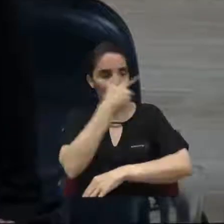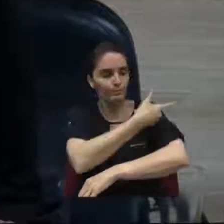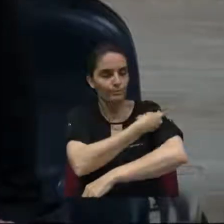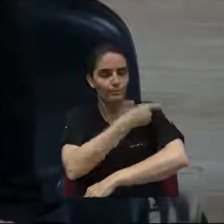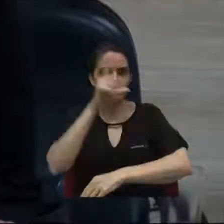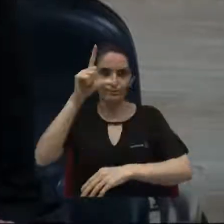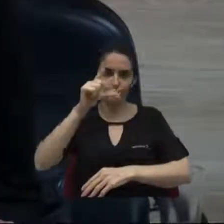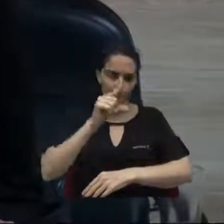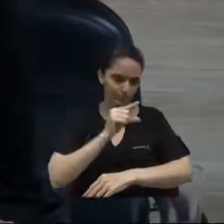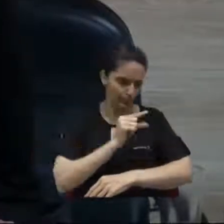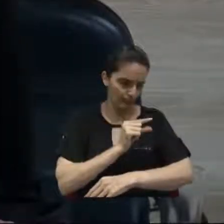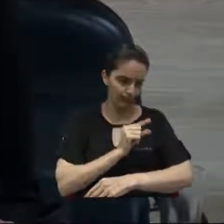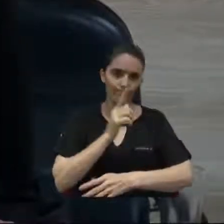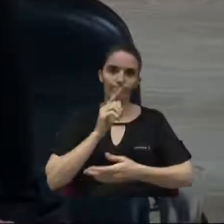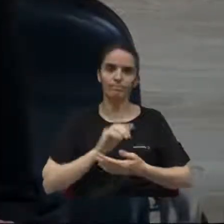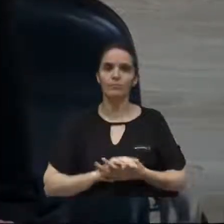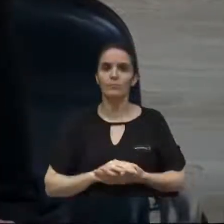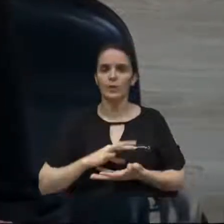país e no mundo inteiro.